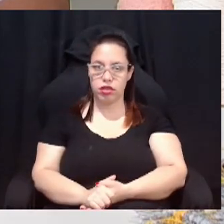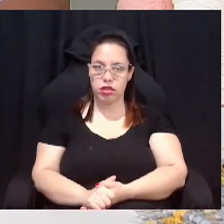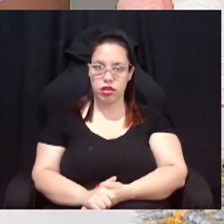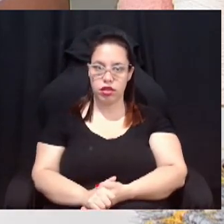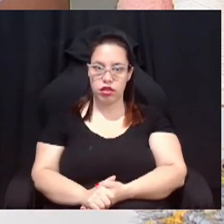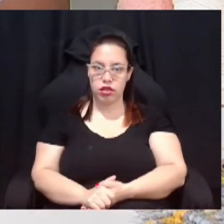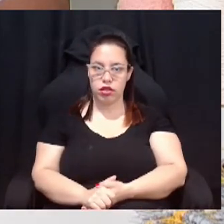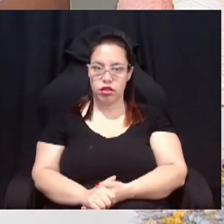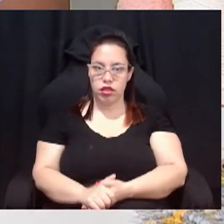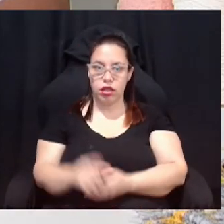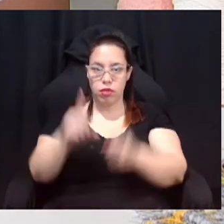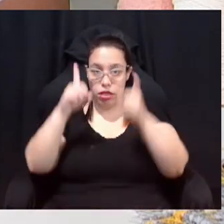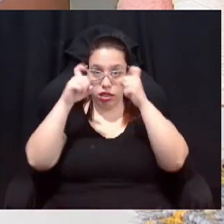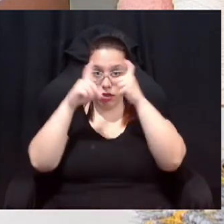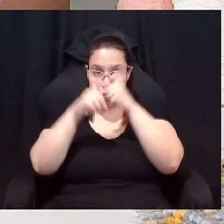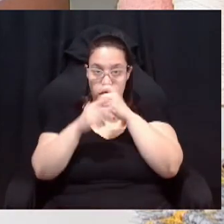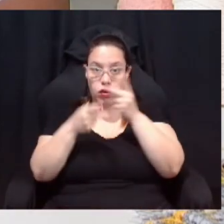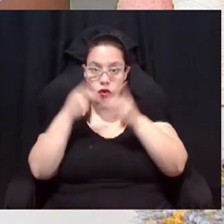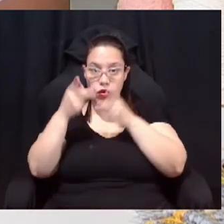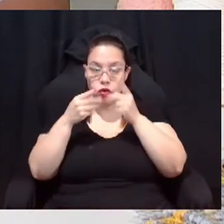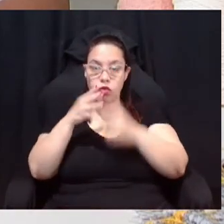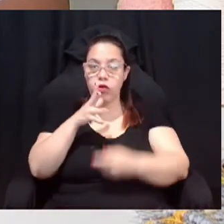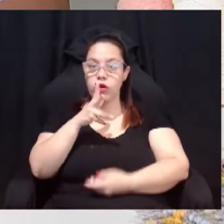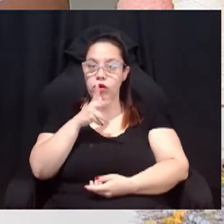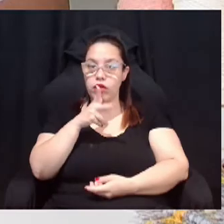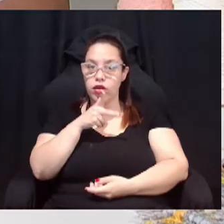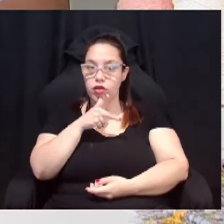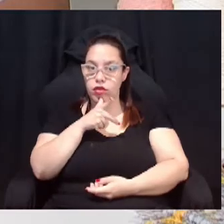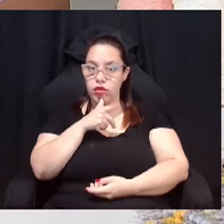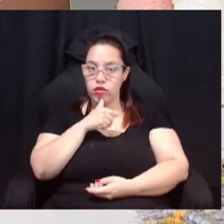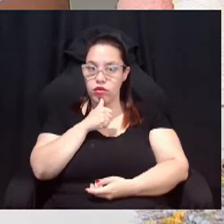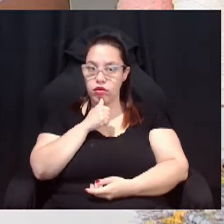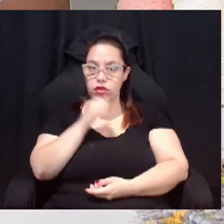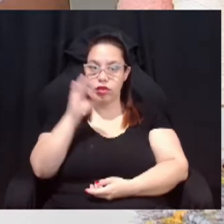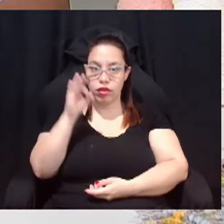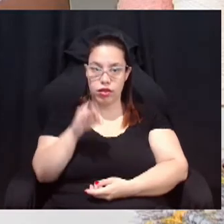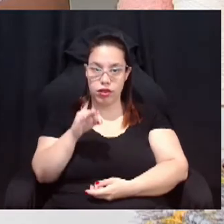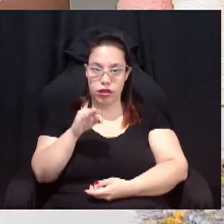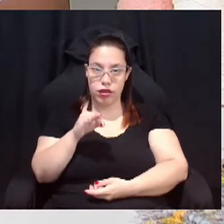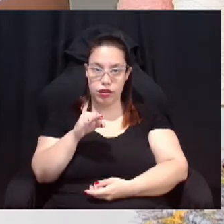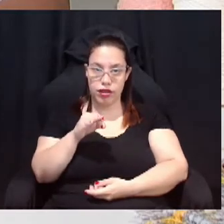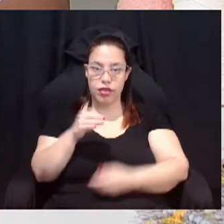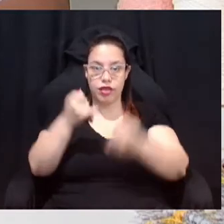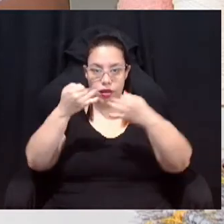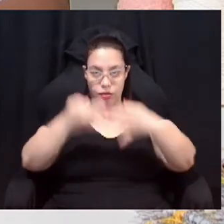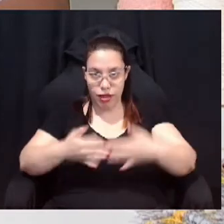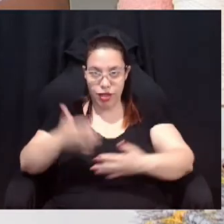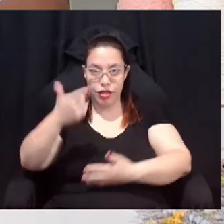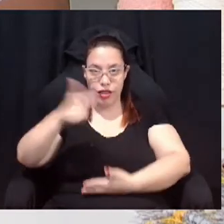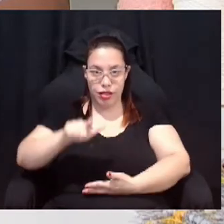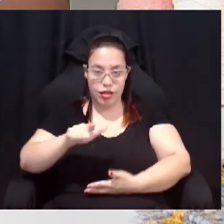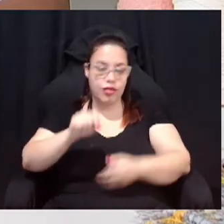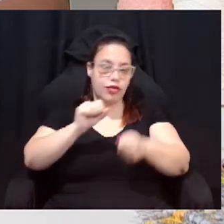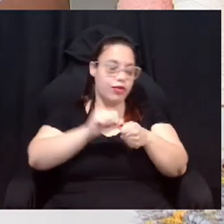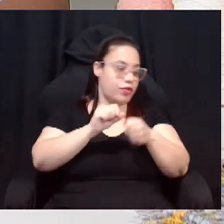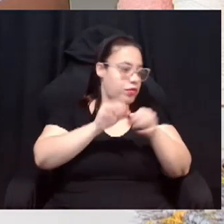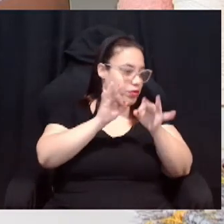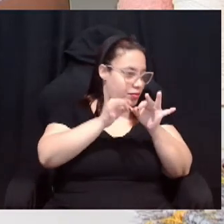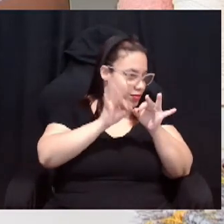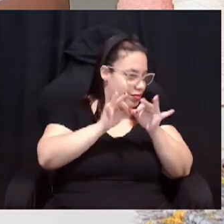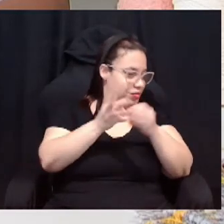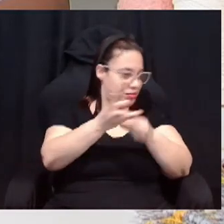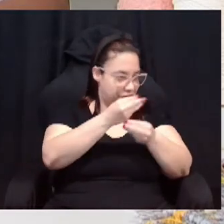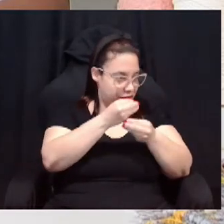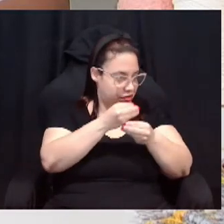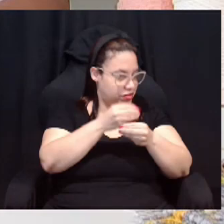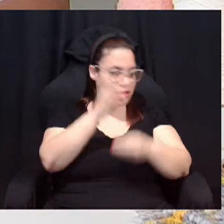complicadinho, então eu vou falar bem devagarzinho, se não der certo, você fala que eu tento explicar de novo, que é assim que a gente faz no artesanato. Não deu certo de um